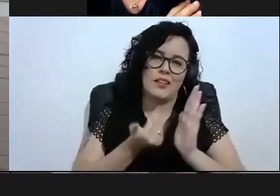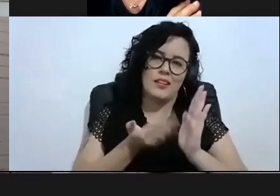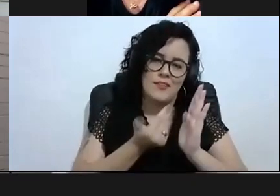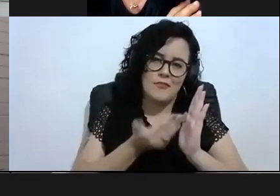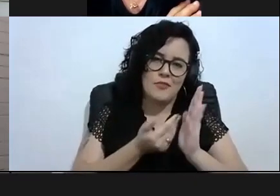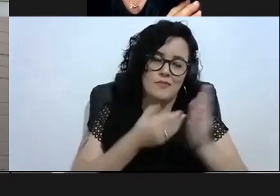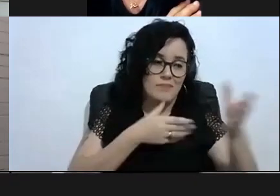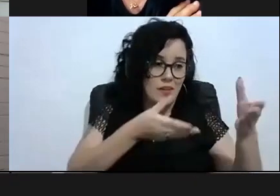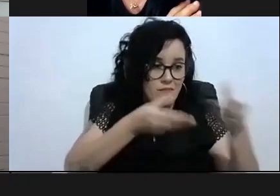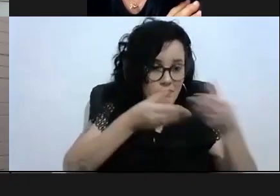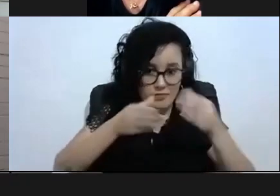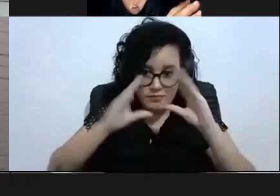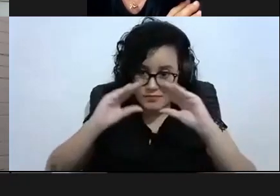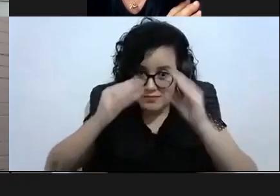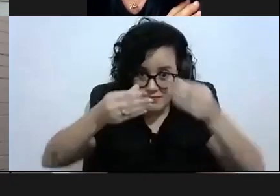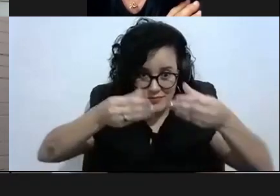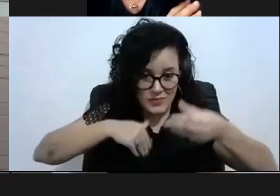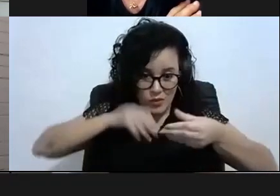físico.